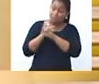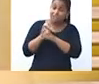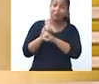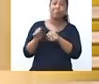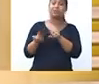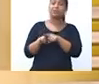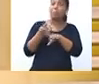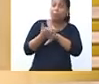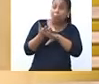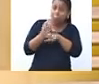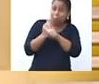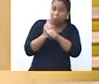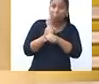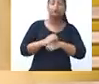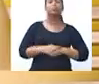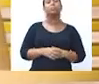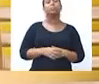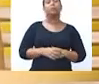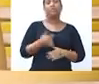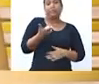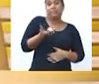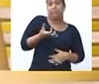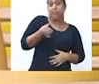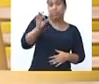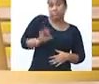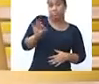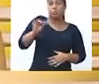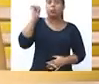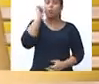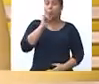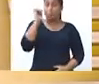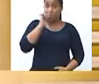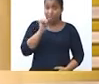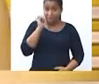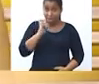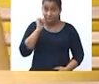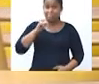exatas. Engenharia, 26% de mulheres,